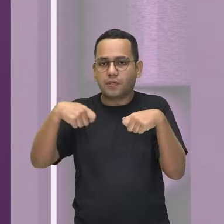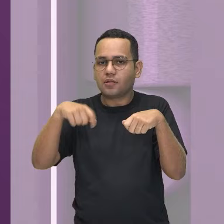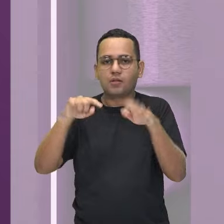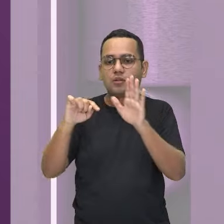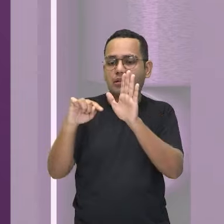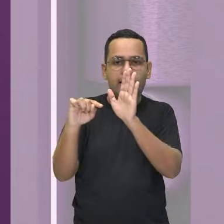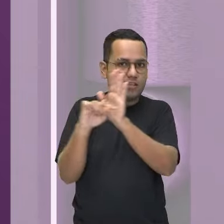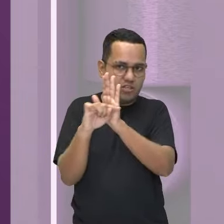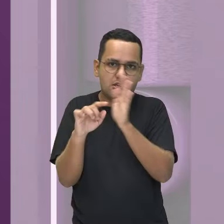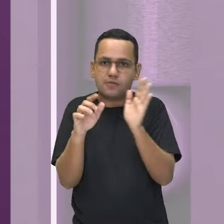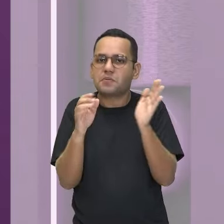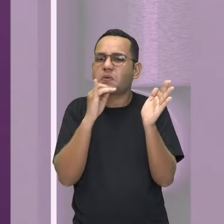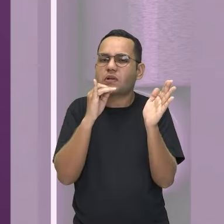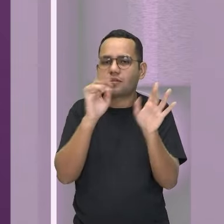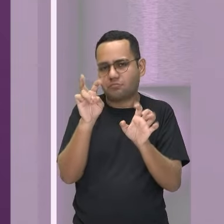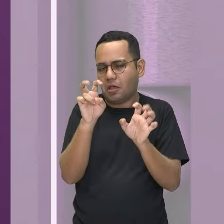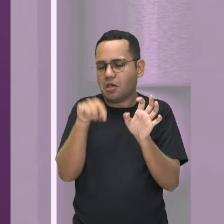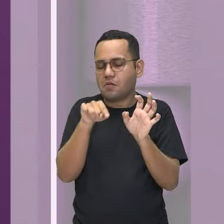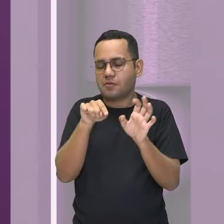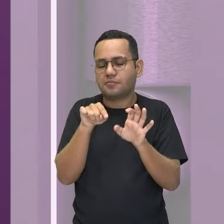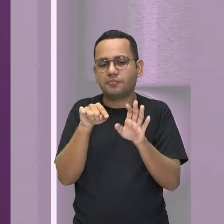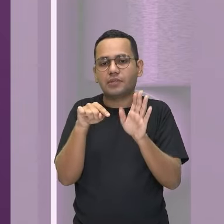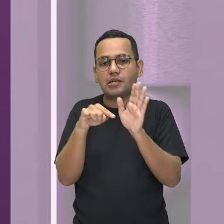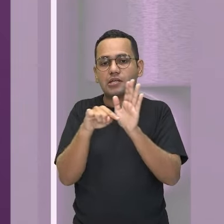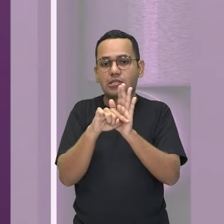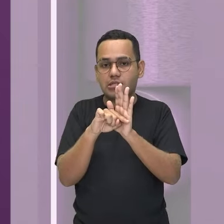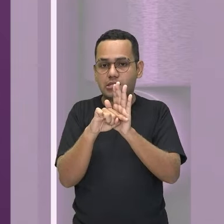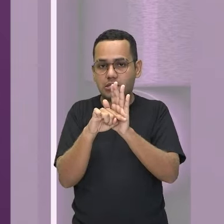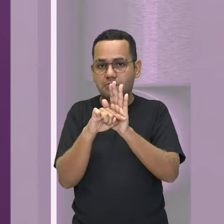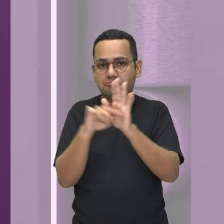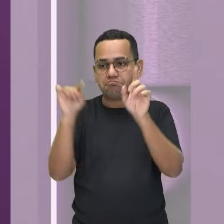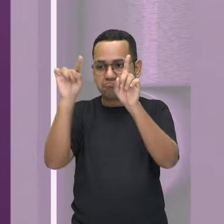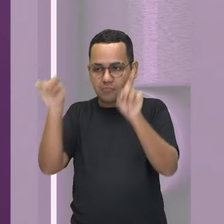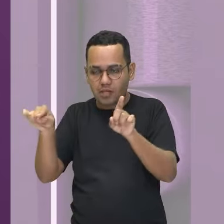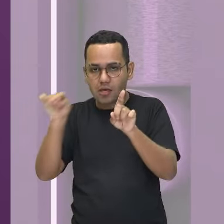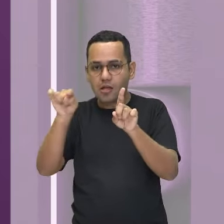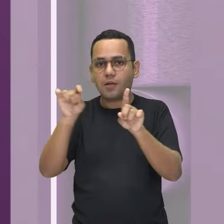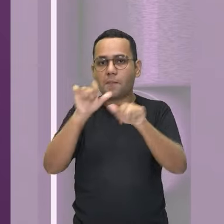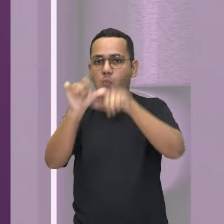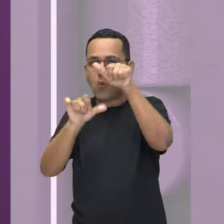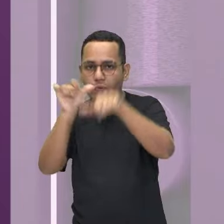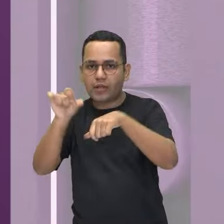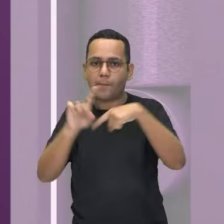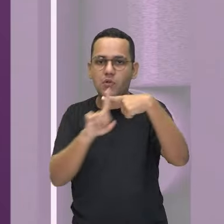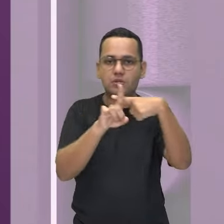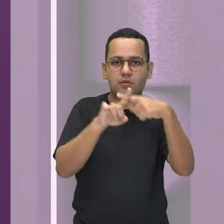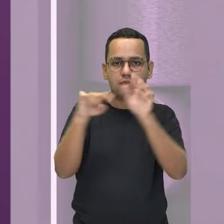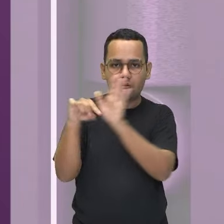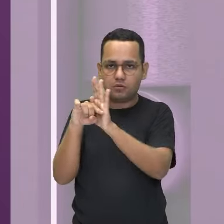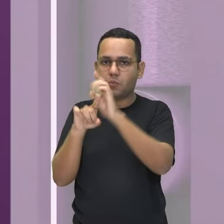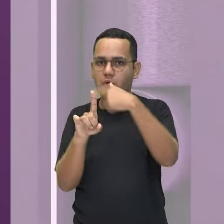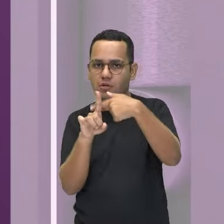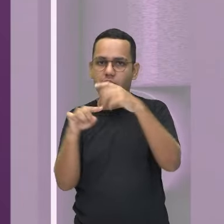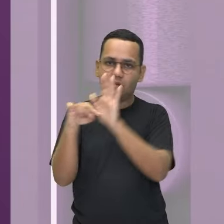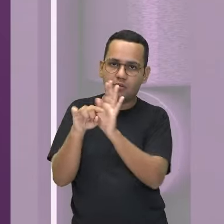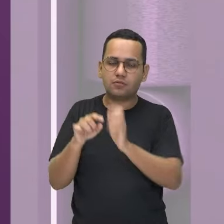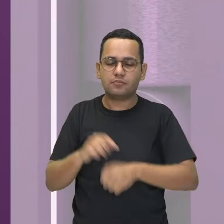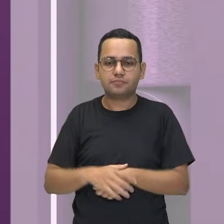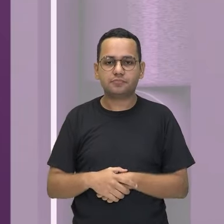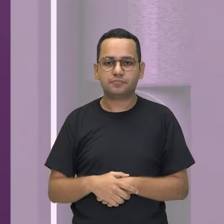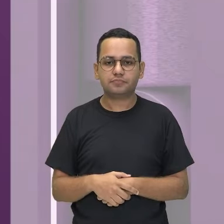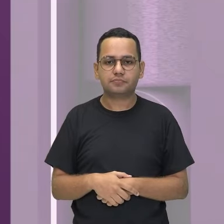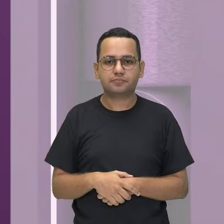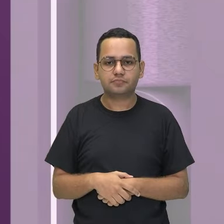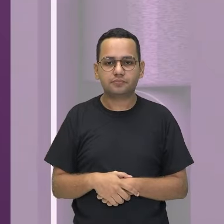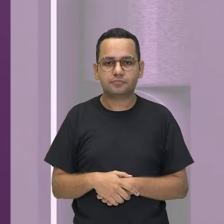nosso polinômio que fica ali logo depois do sinal de menos, a gente vai trocar todos os seus sinais, tá? Com o jogo de